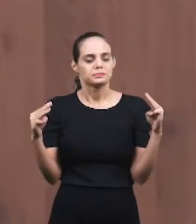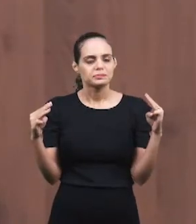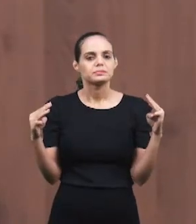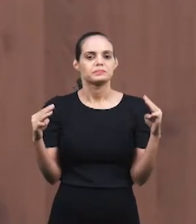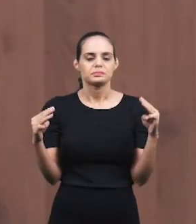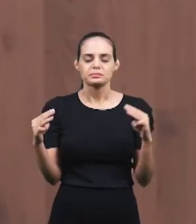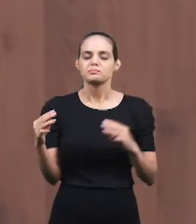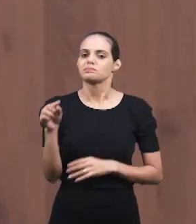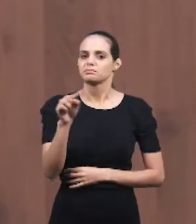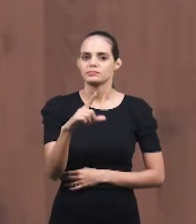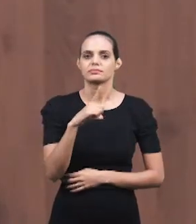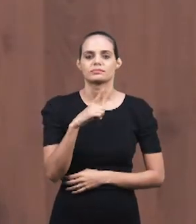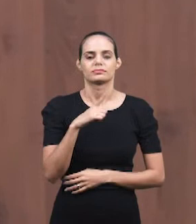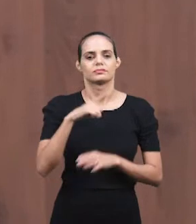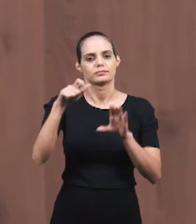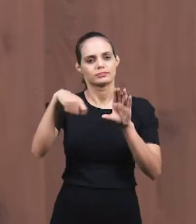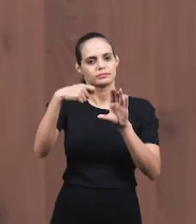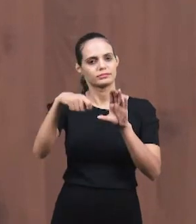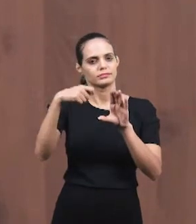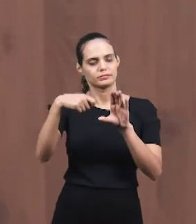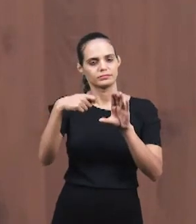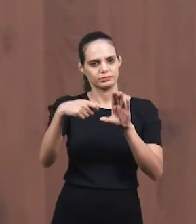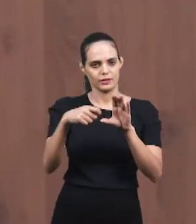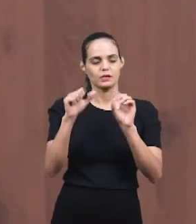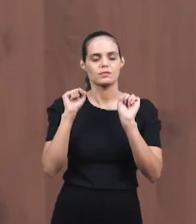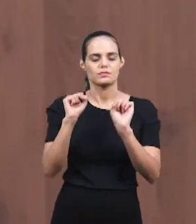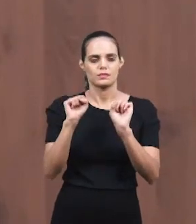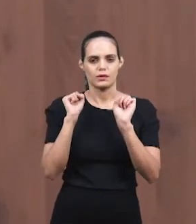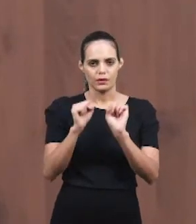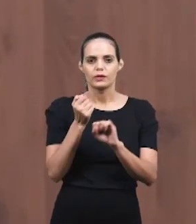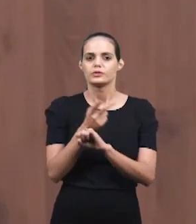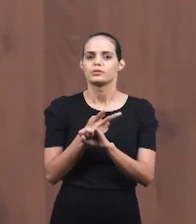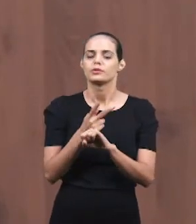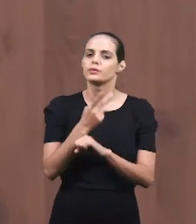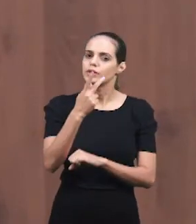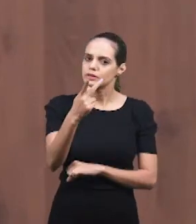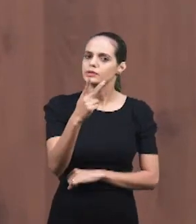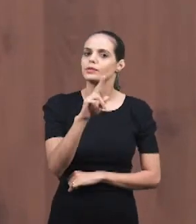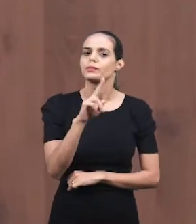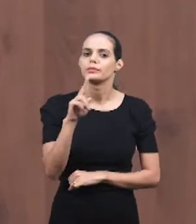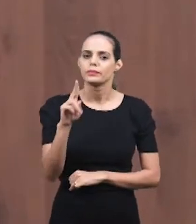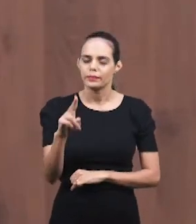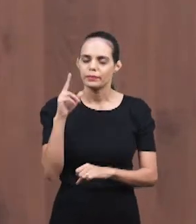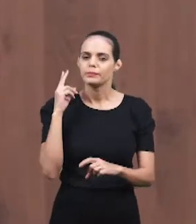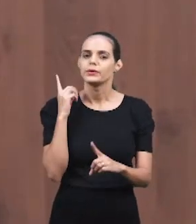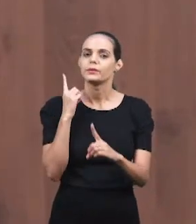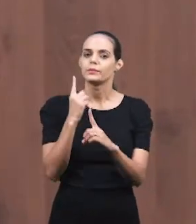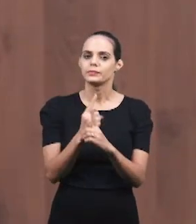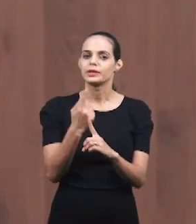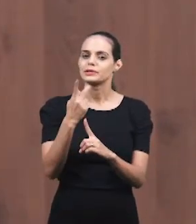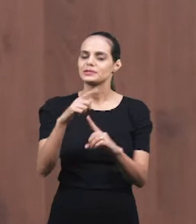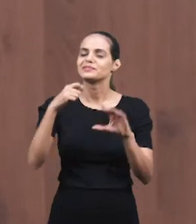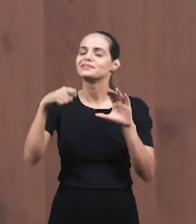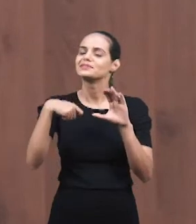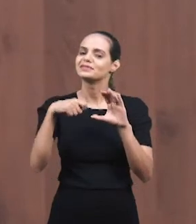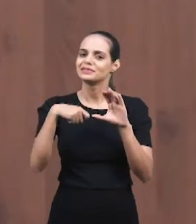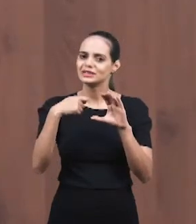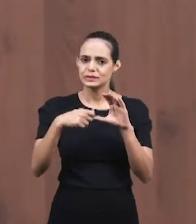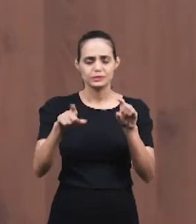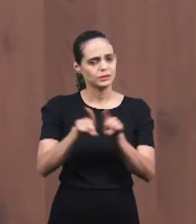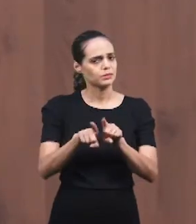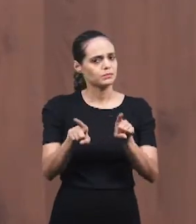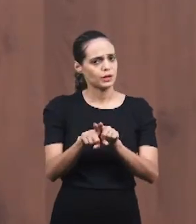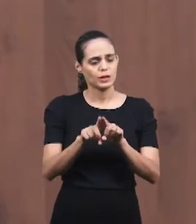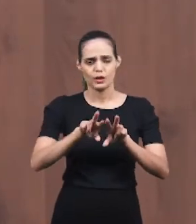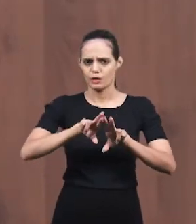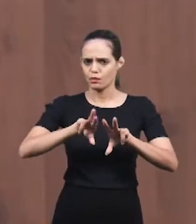terá acesso ao seu vídeo. Pode procurar ali o seu nome, você vai encontrar ali o seu vídeo, vai poder assistir o seu vídeo, até